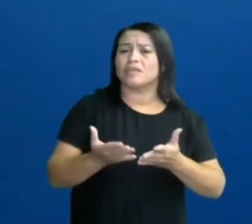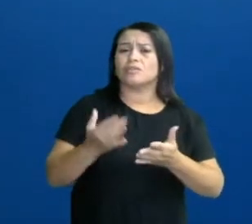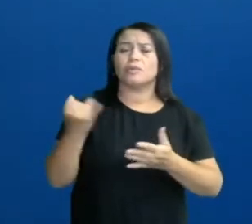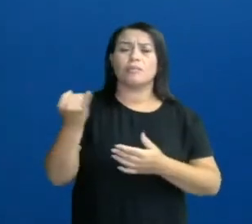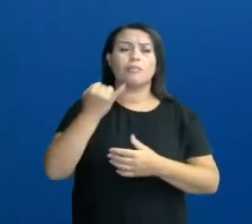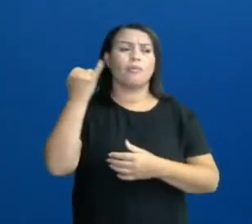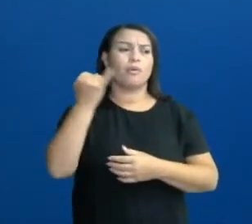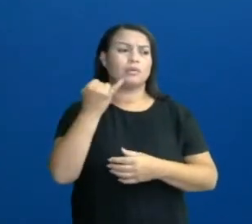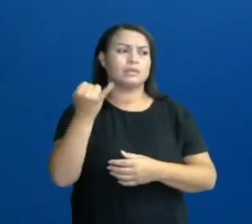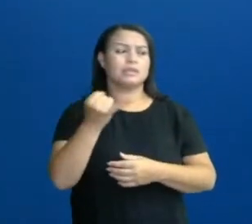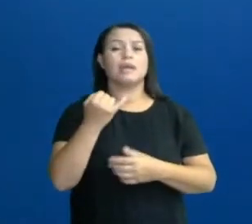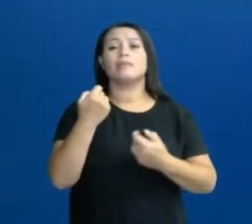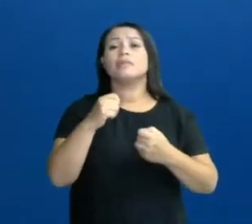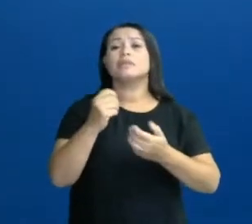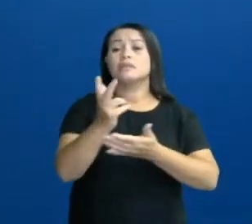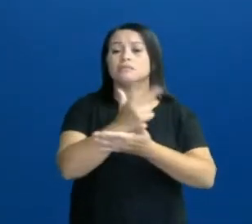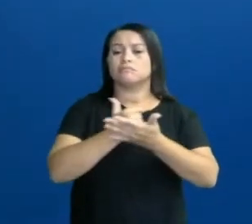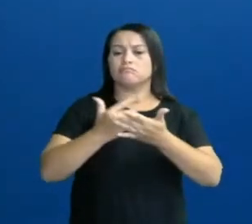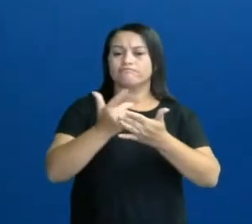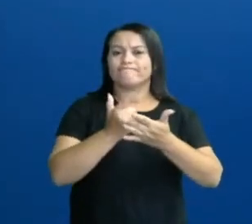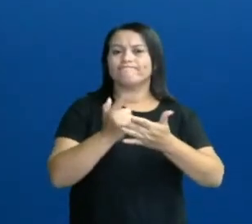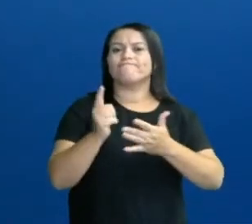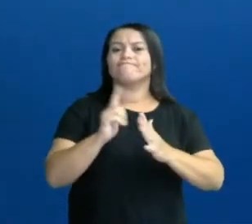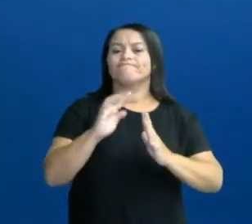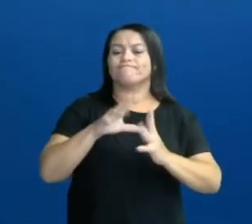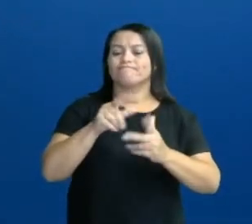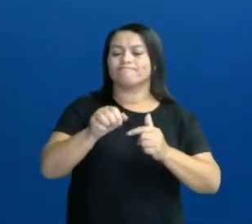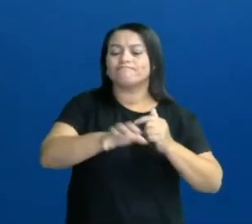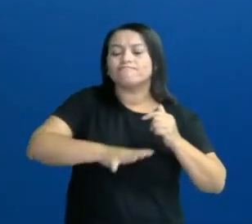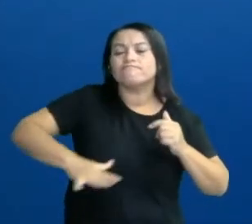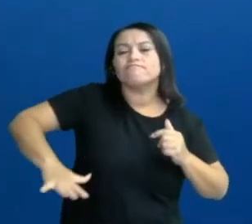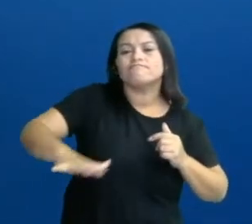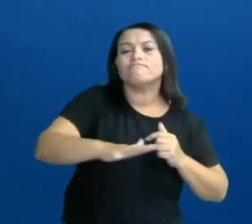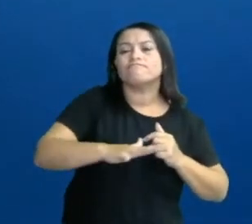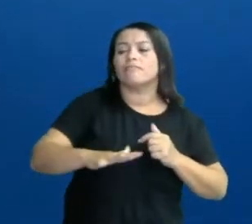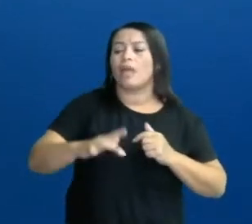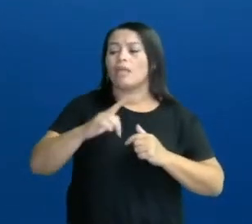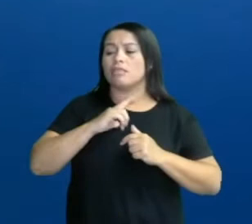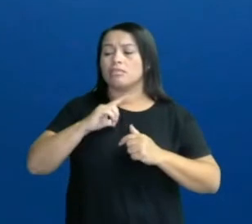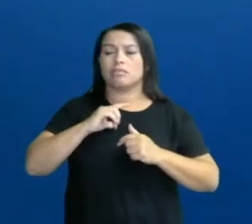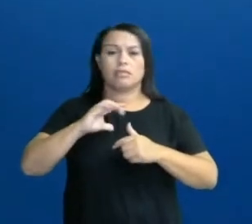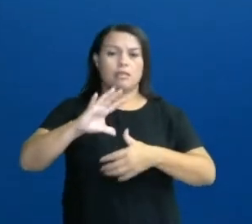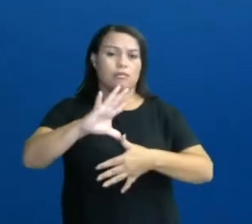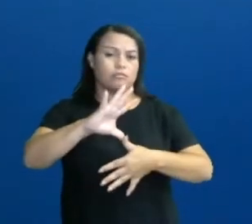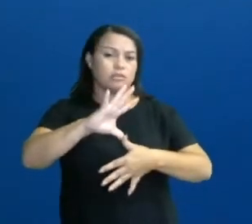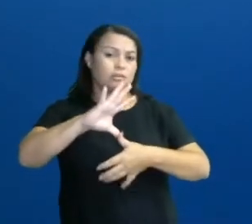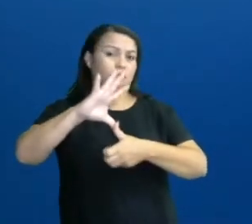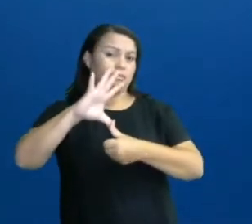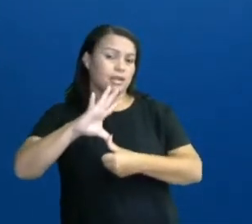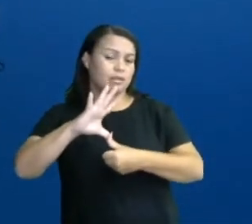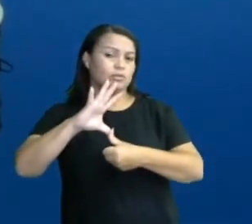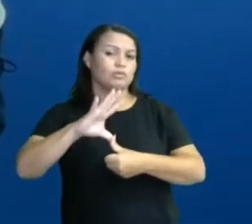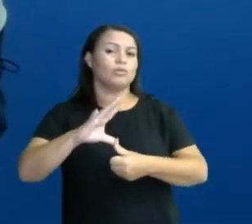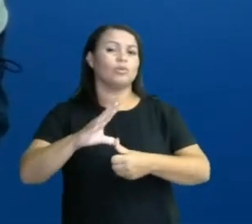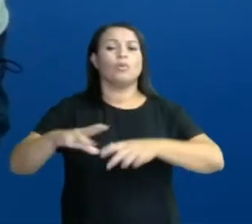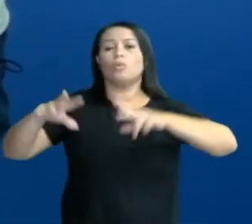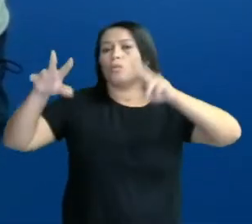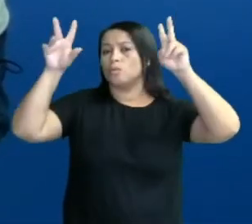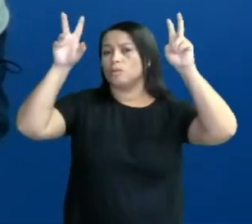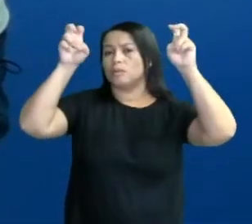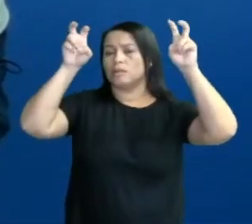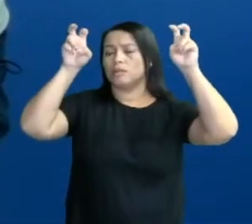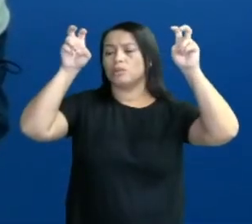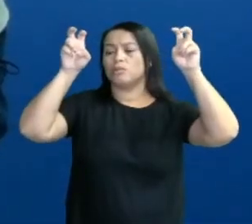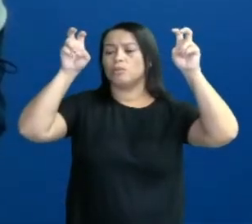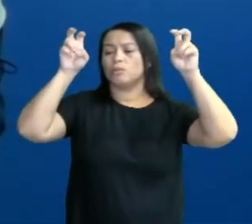de forma mais fiel possível o espaço geográfico, né? Então aqui a gente tem, por exemplo, o mapa da América do Sul. O título é um dos